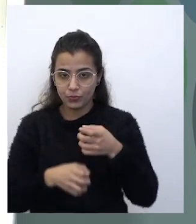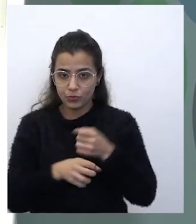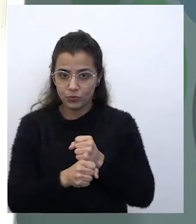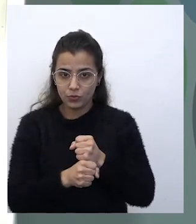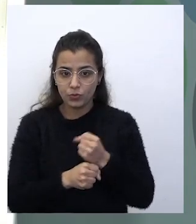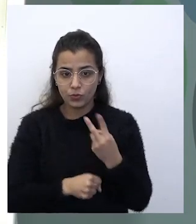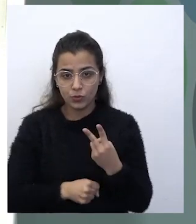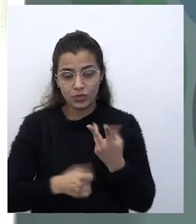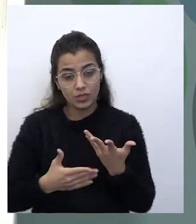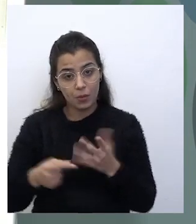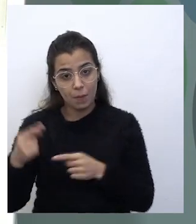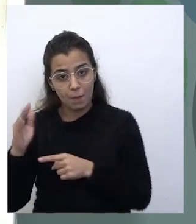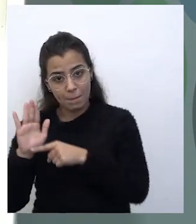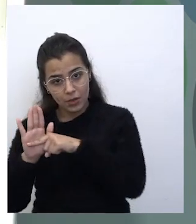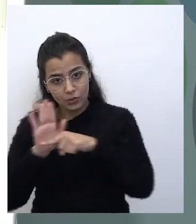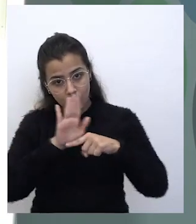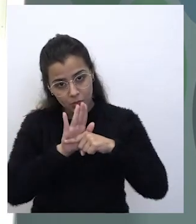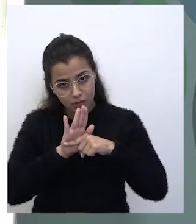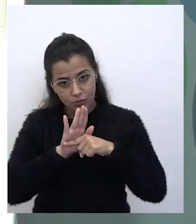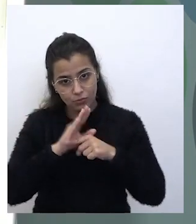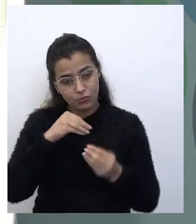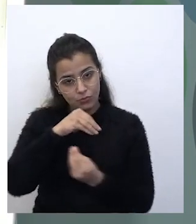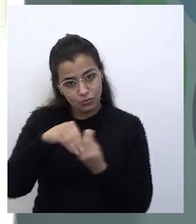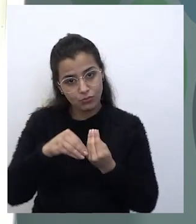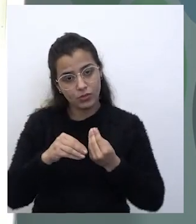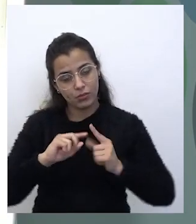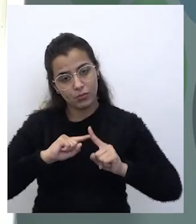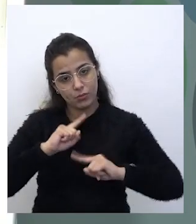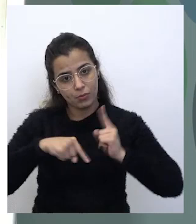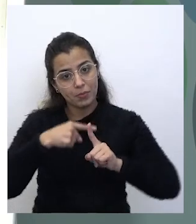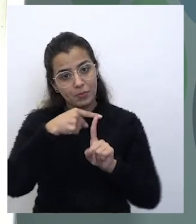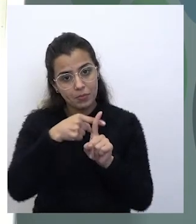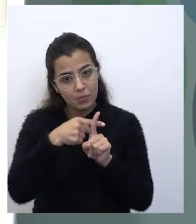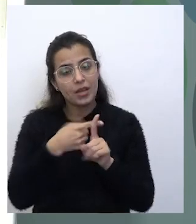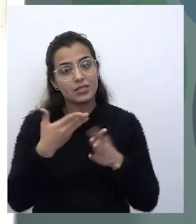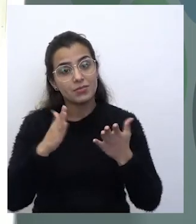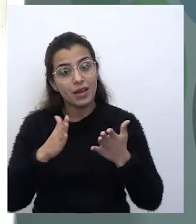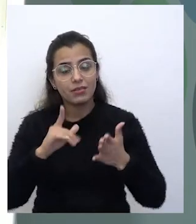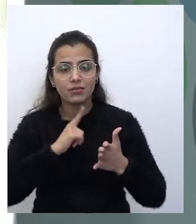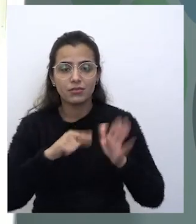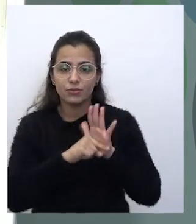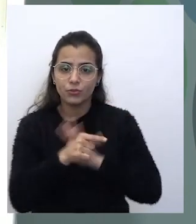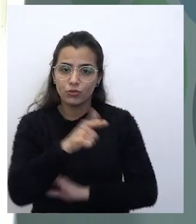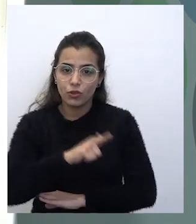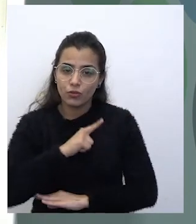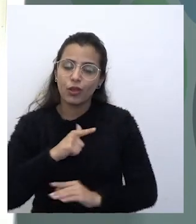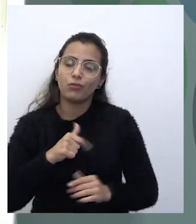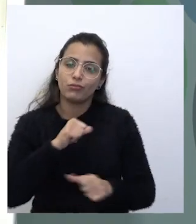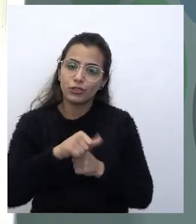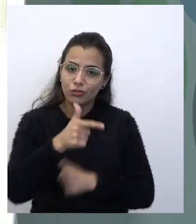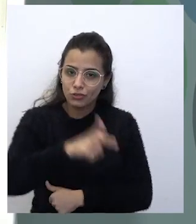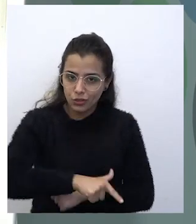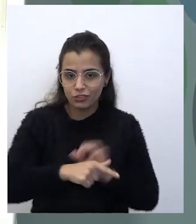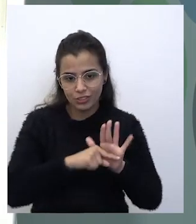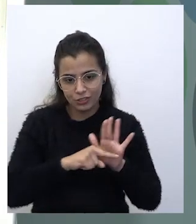que eu vou trocar o sinal, volta a ser menos 1. E 2 vezes menos 1, sinais diferentes, menos 2 vezes 1,